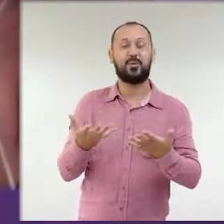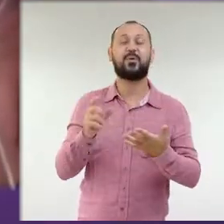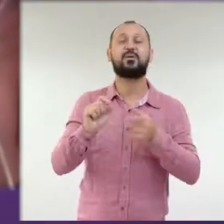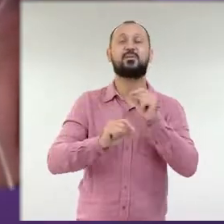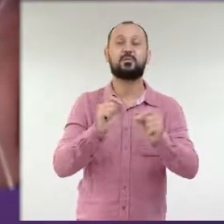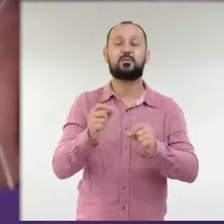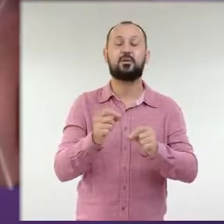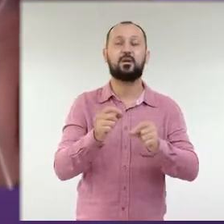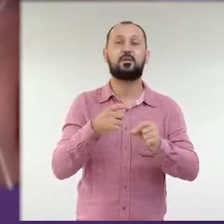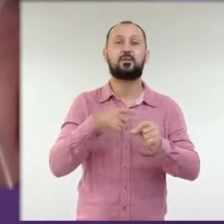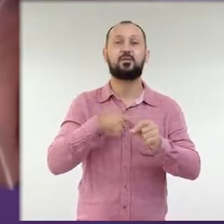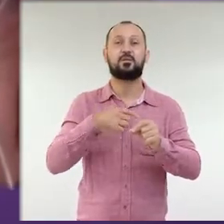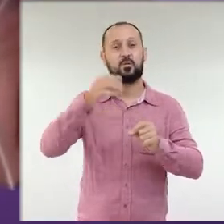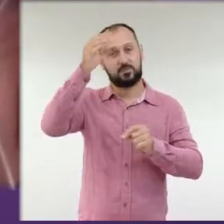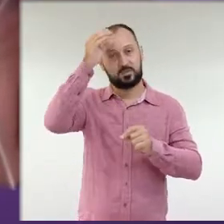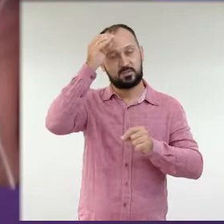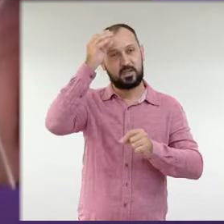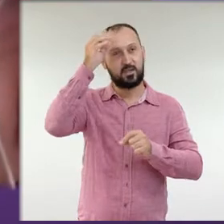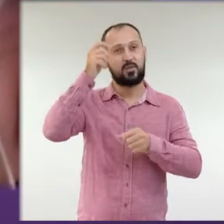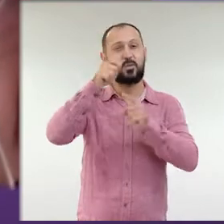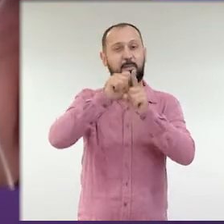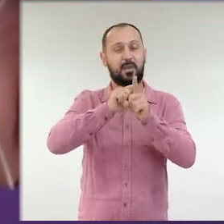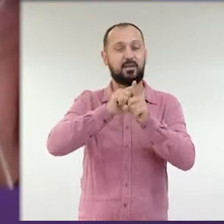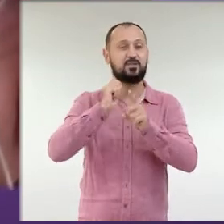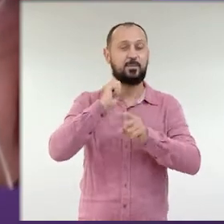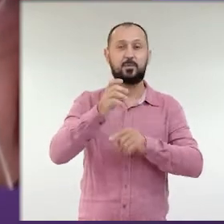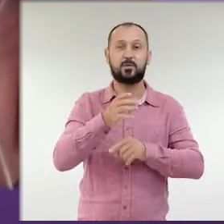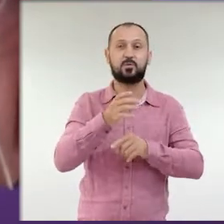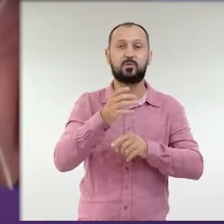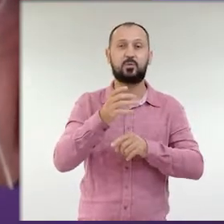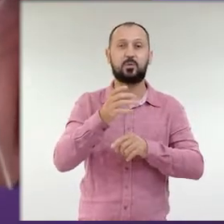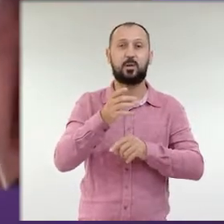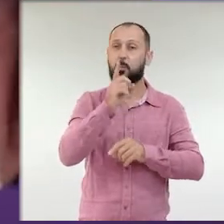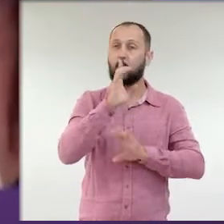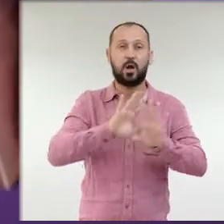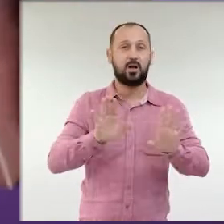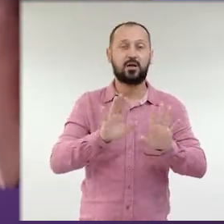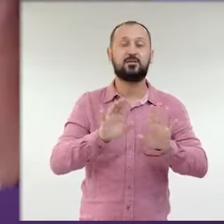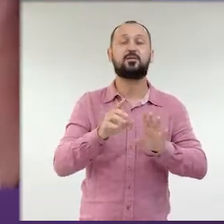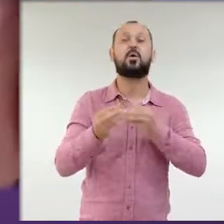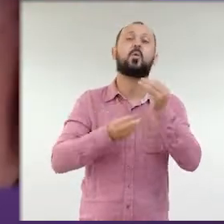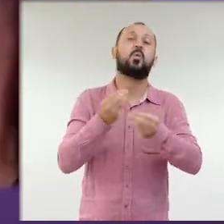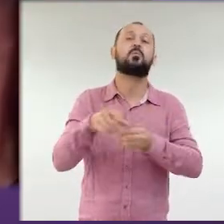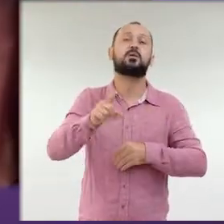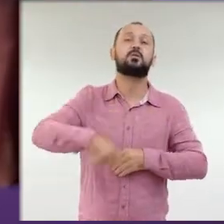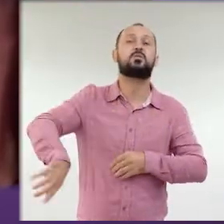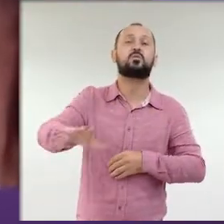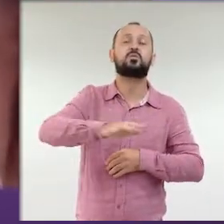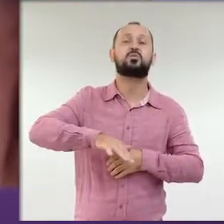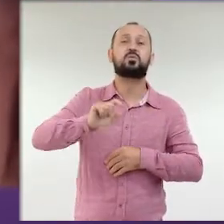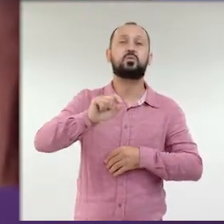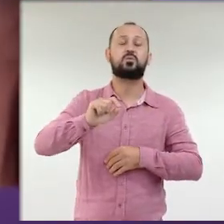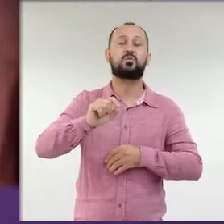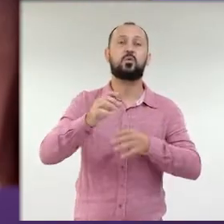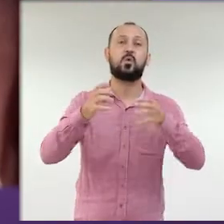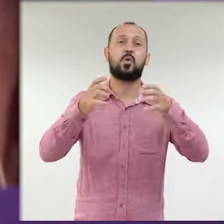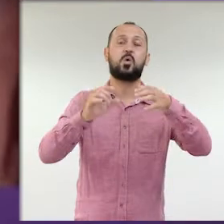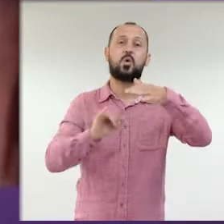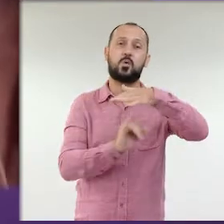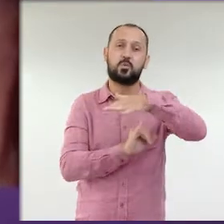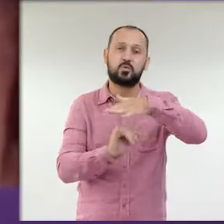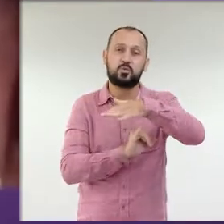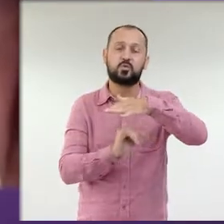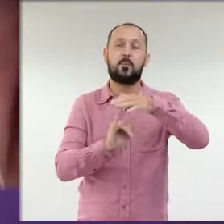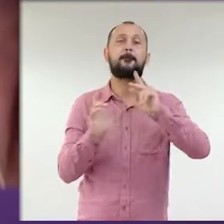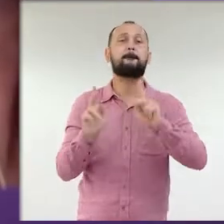criação do Não Se Cale no mês de abril. E eu gostaria de saber como é que tem sido a receptividade dos demais órgãos públicos,